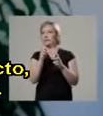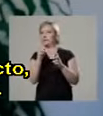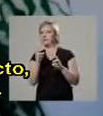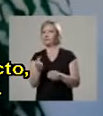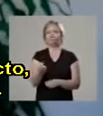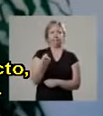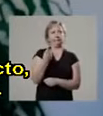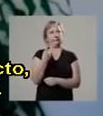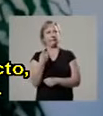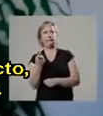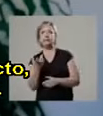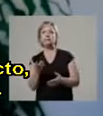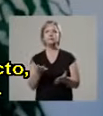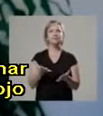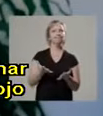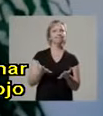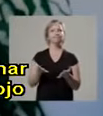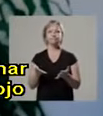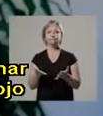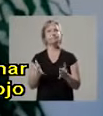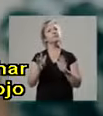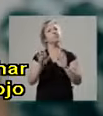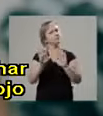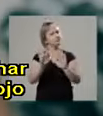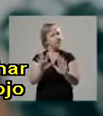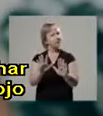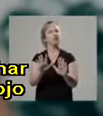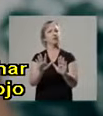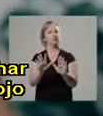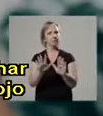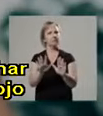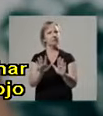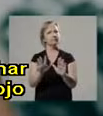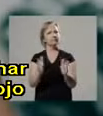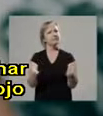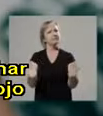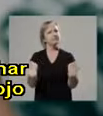um impacto, há uma estranheza, né? Agora,